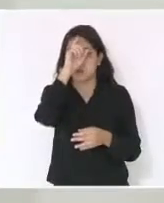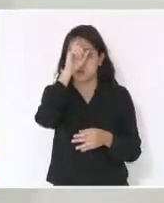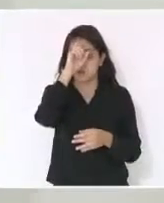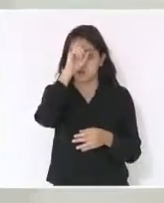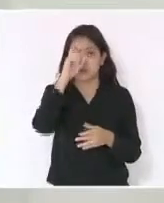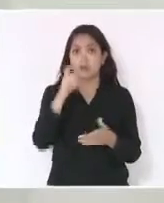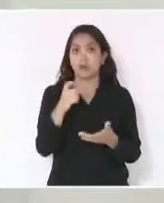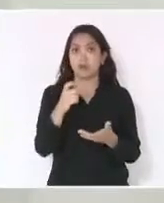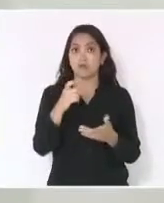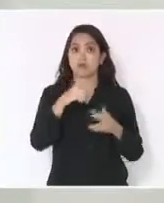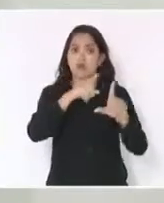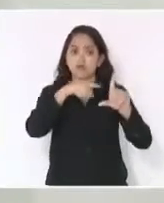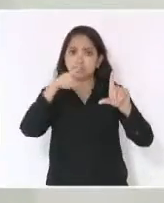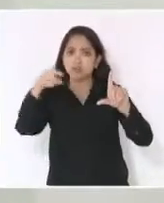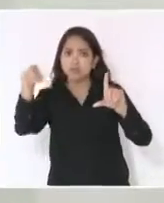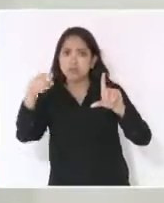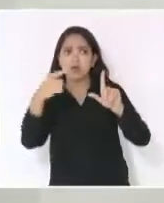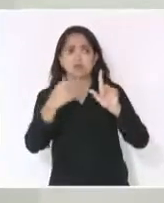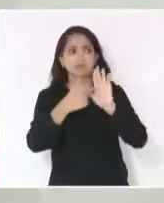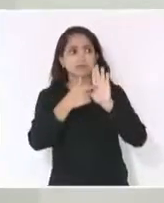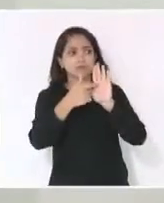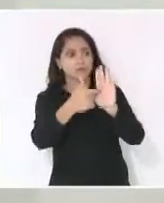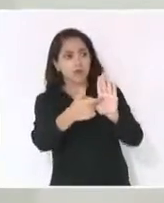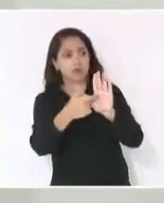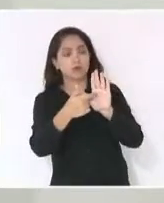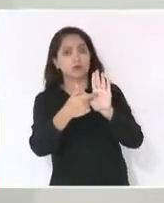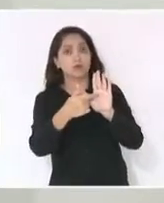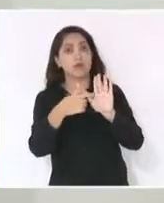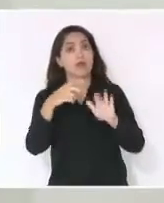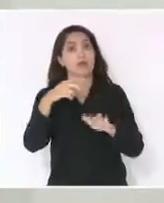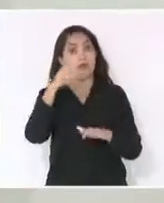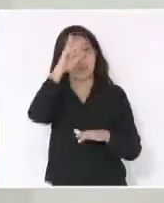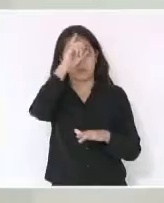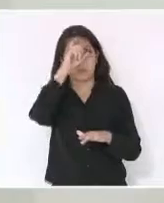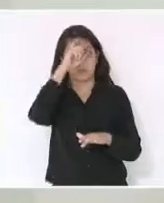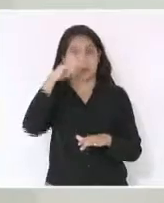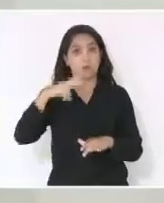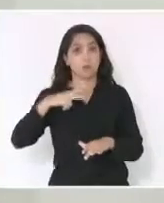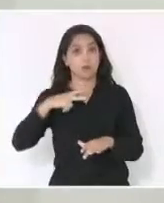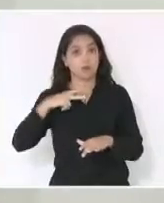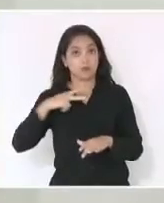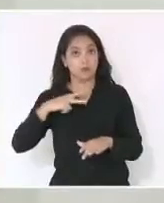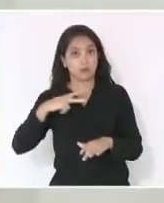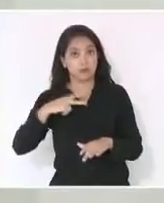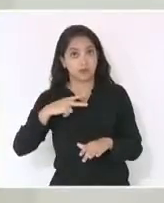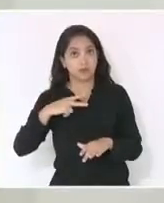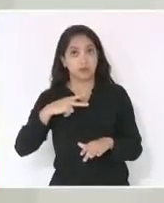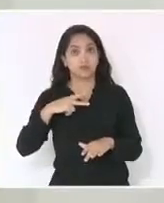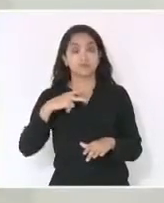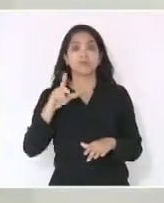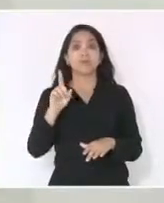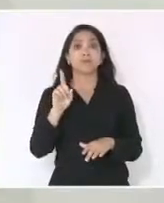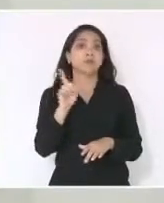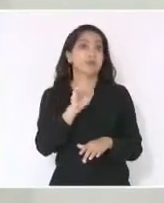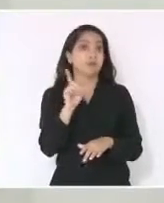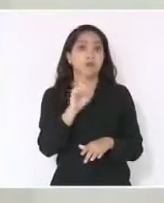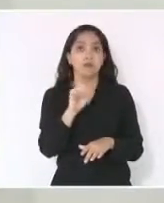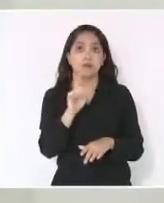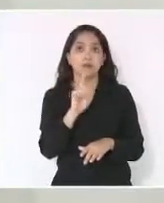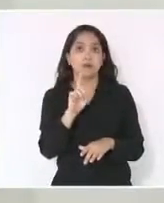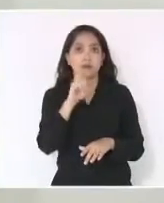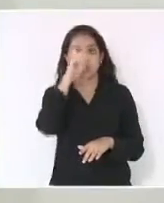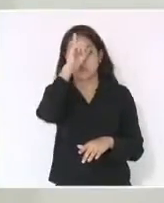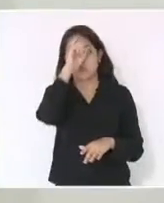a ser trazido aqui é um hospital particular o deputado milton scheffer não é um hospital é